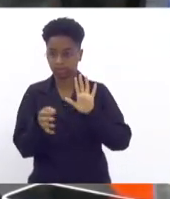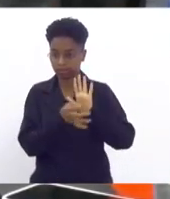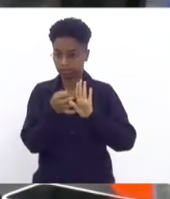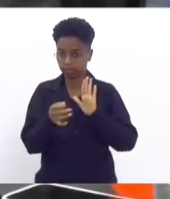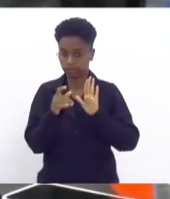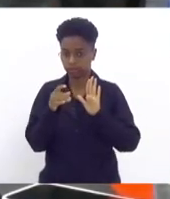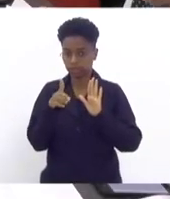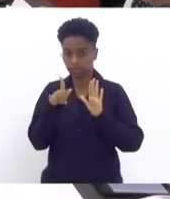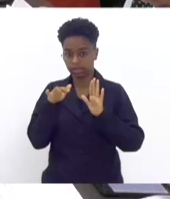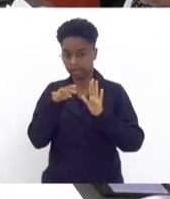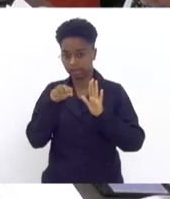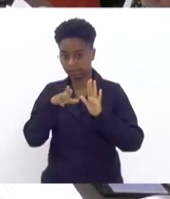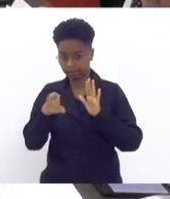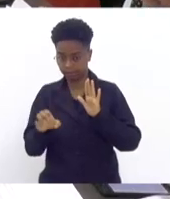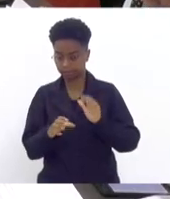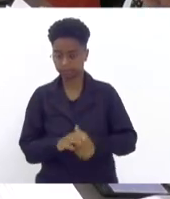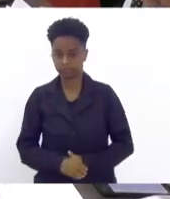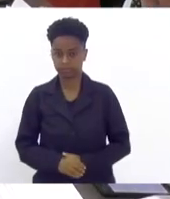Guilherme Delaroli.